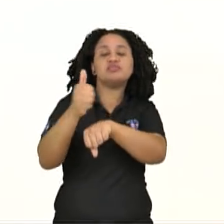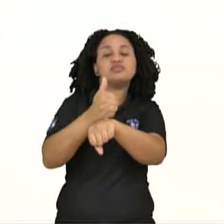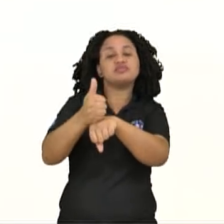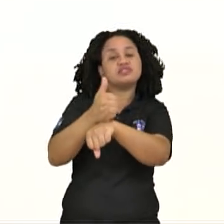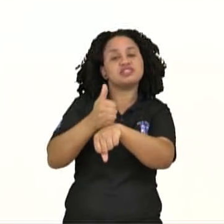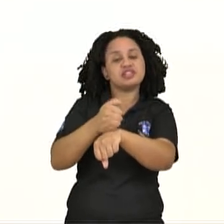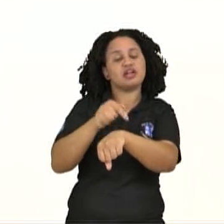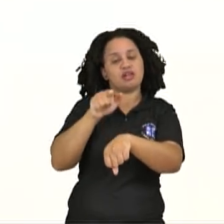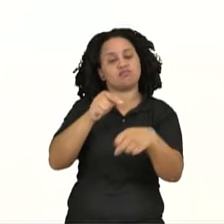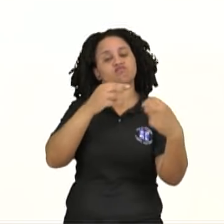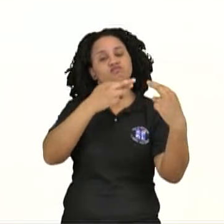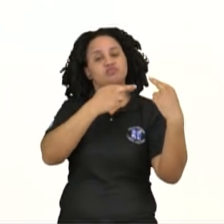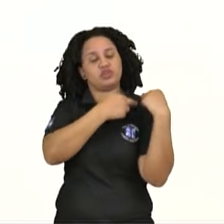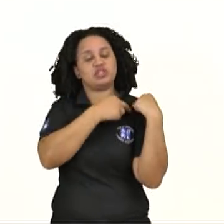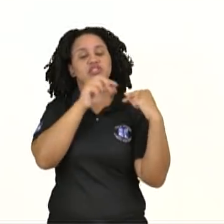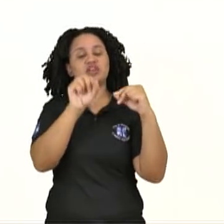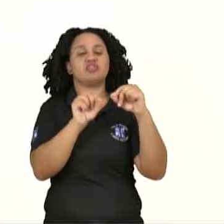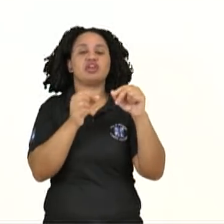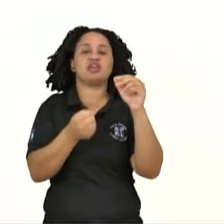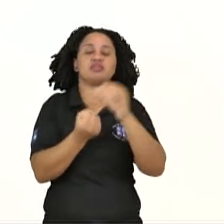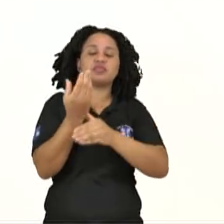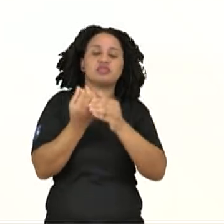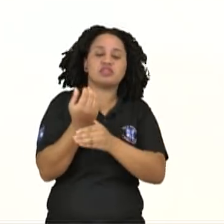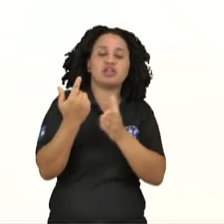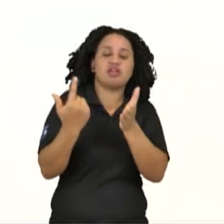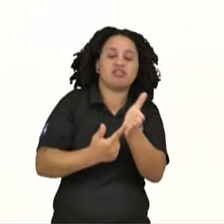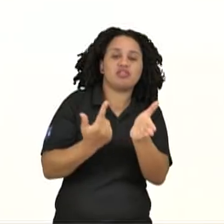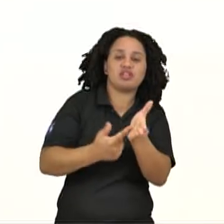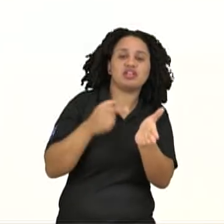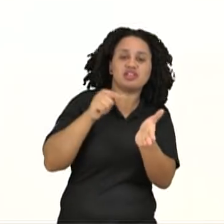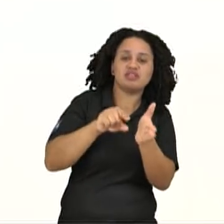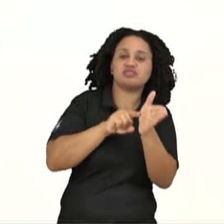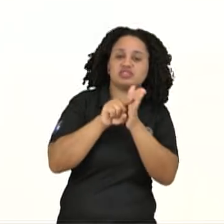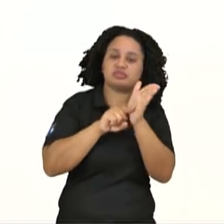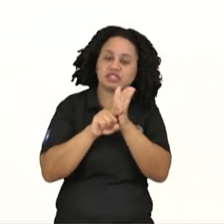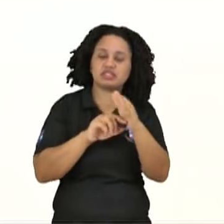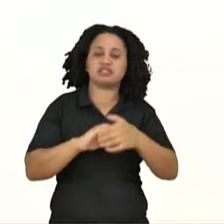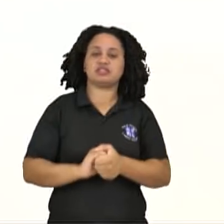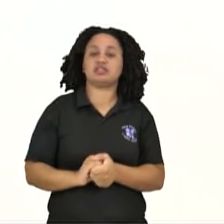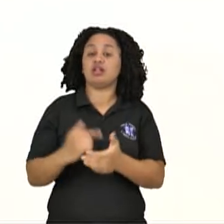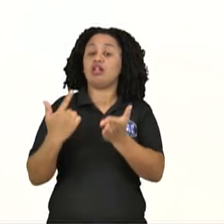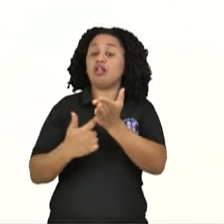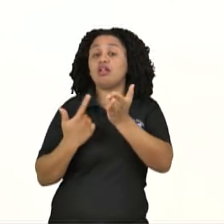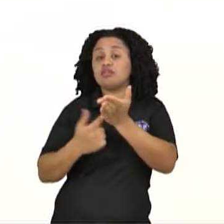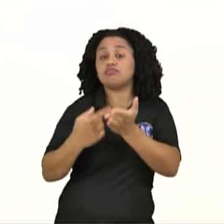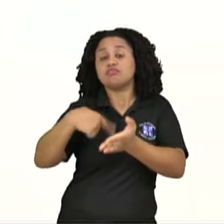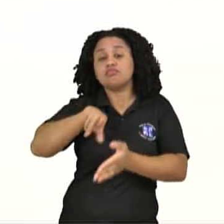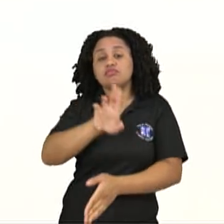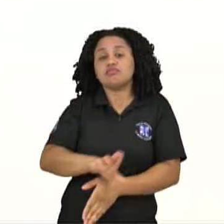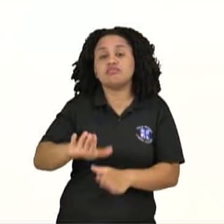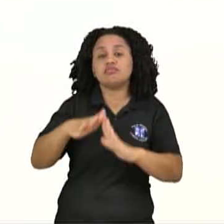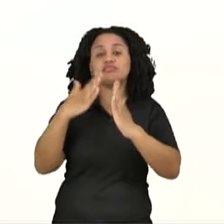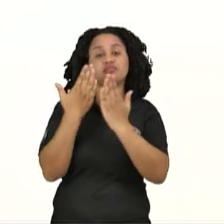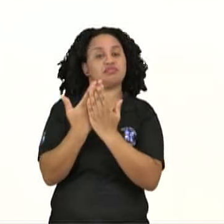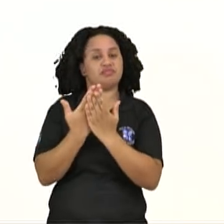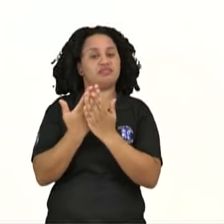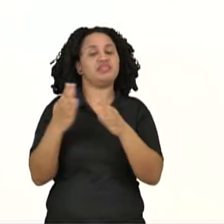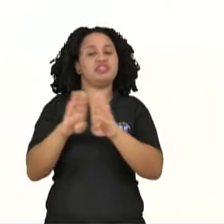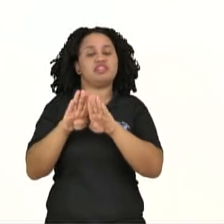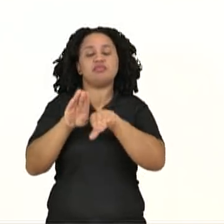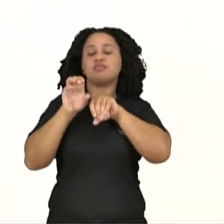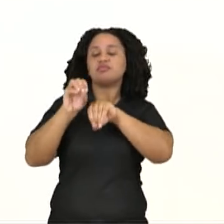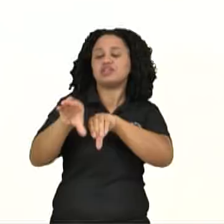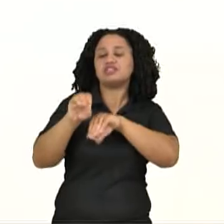são responsáveis pela produção dos livros de pesquisa, os livros didáticos que nós utilizamos nos colégios, para ensinar estudantes